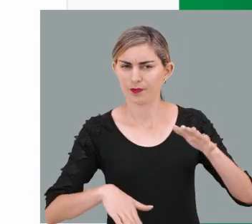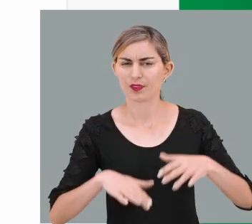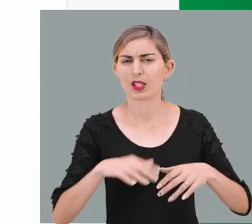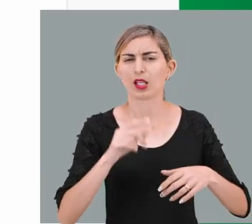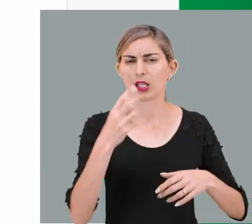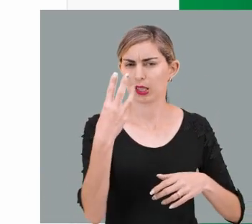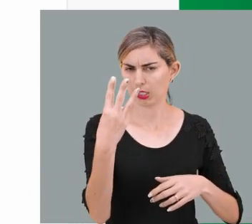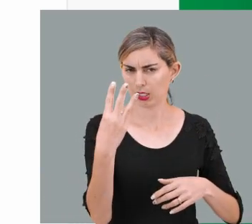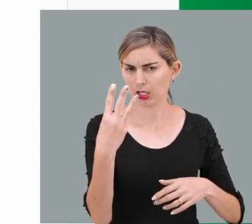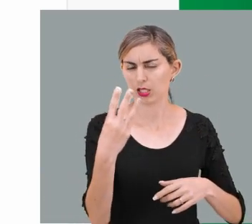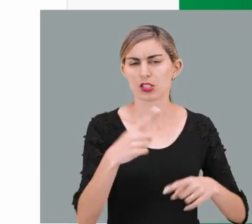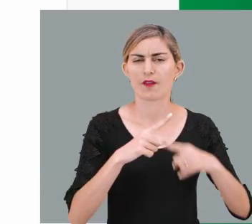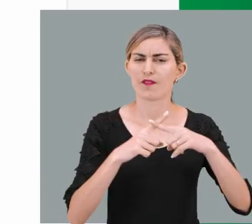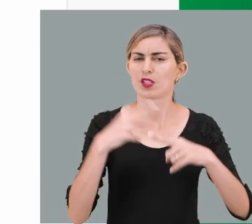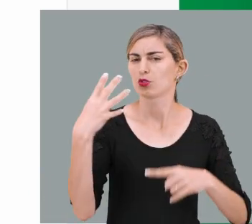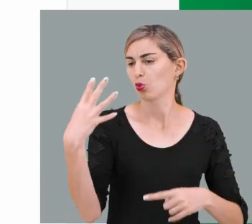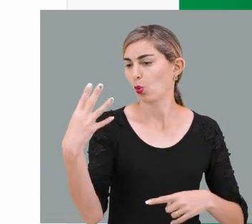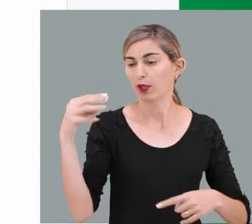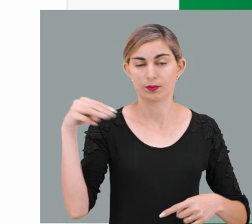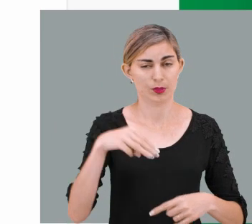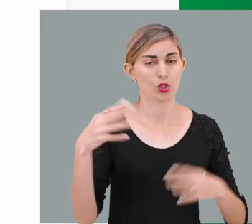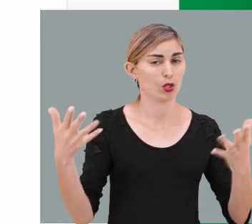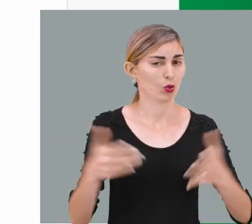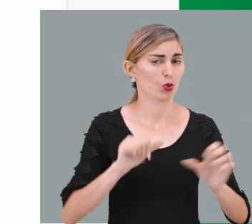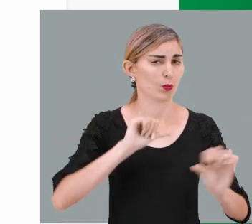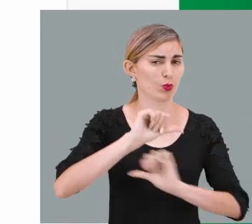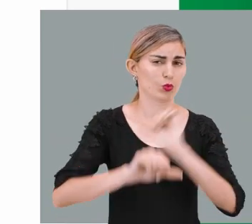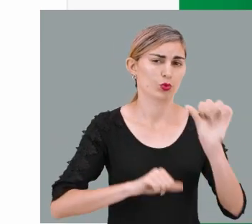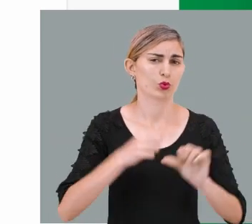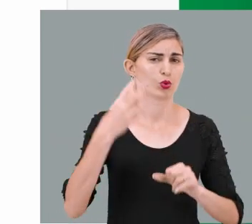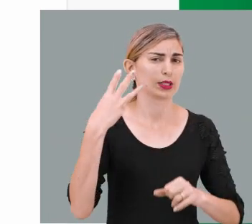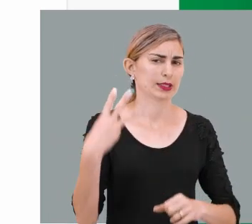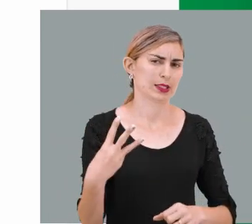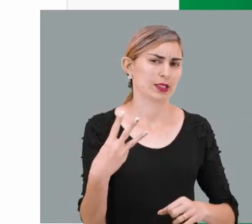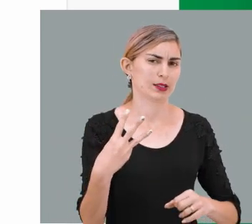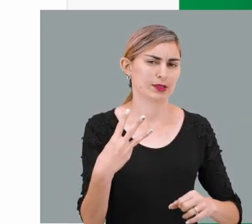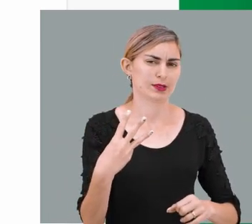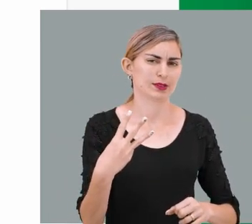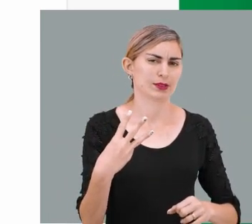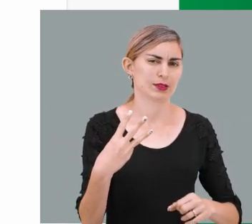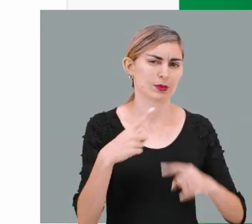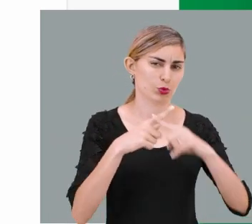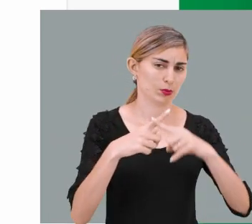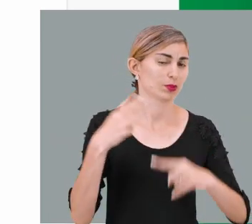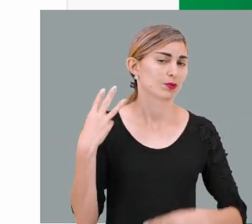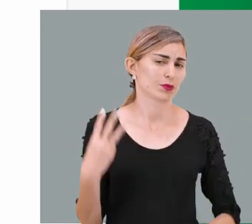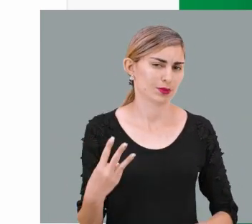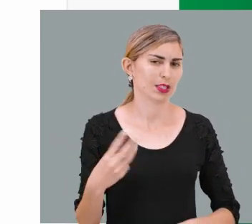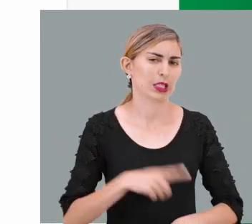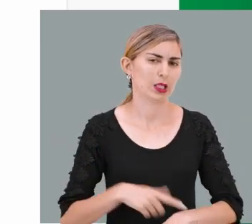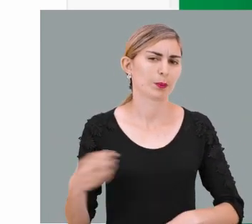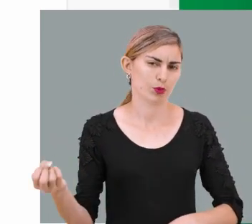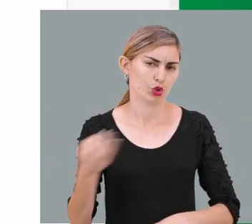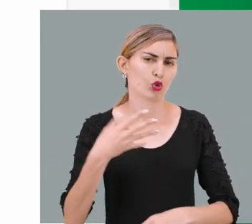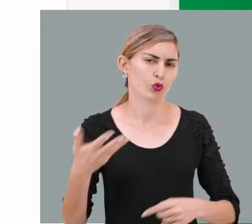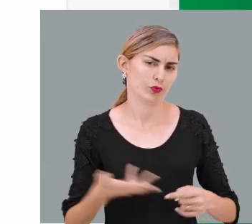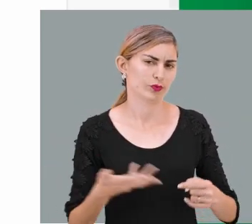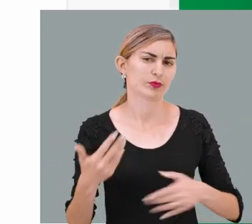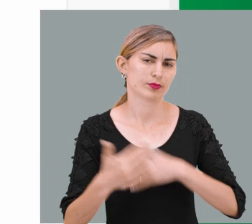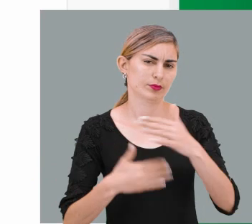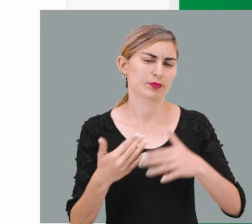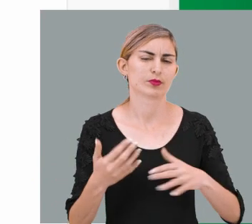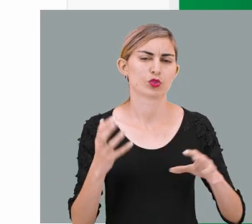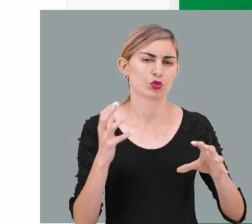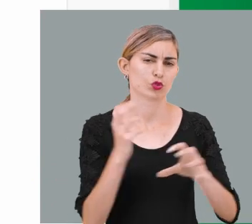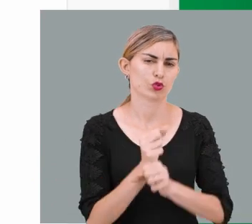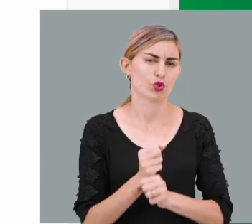dela, que era 3, vezes 4 minutos. Mas agora a gente multiplica por 3, que é o tempo novo do processo. E